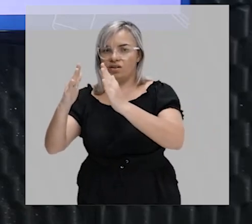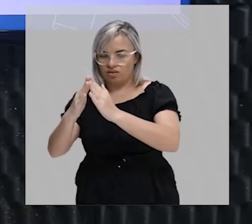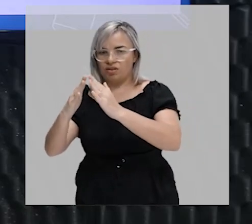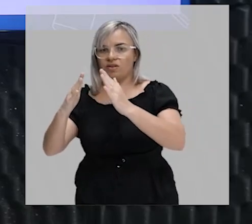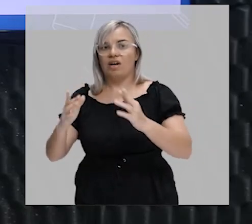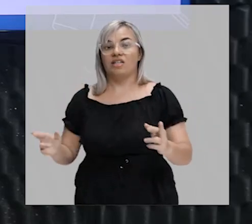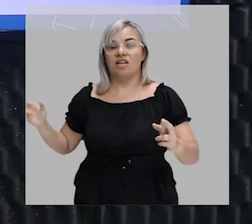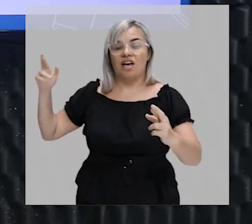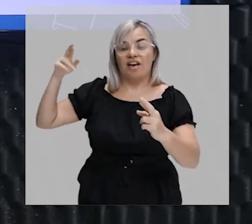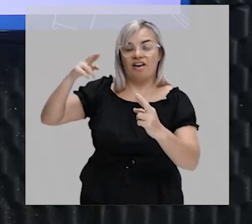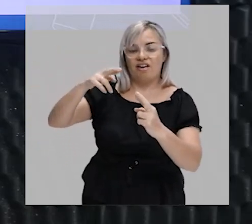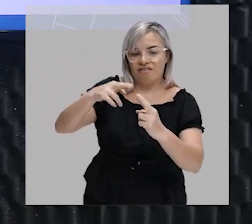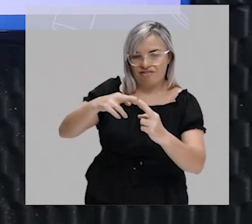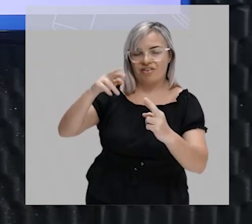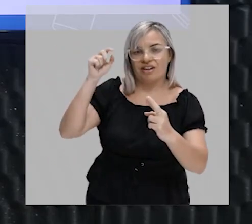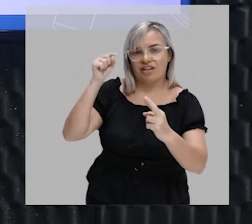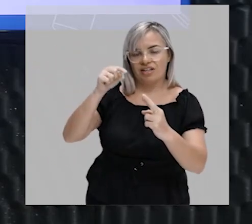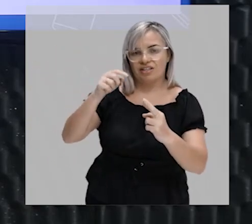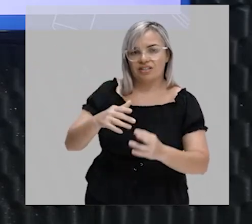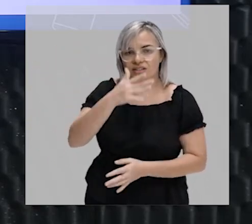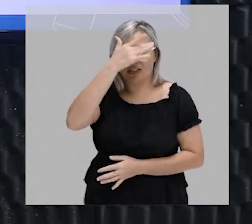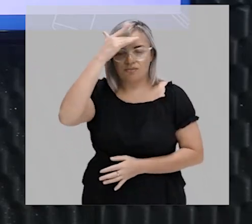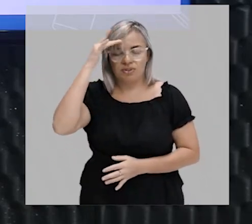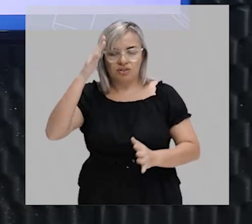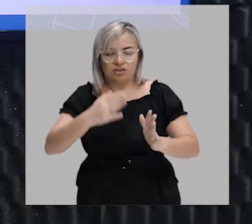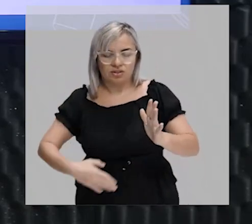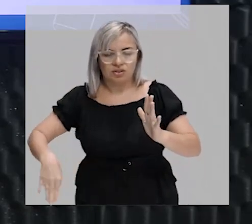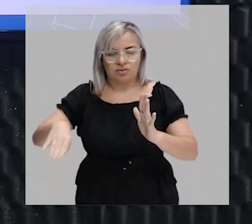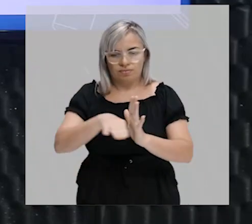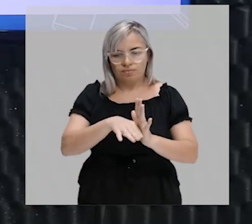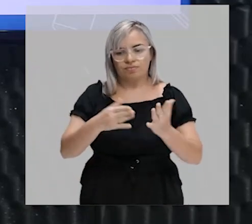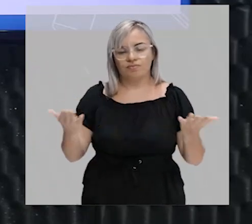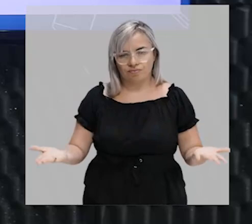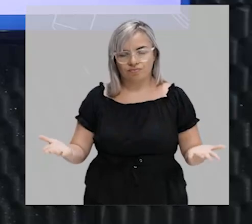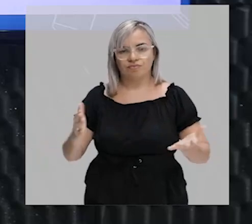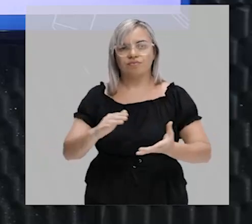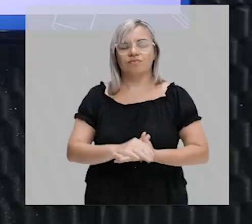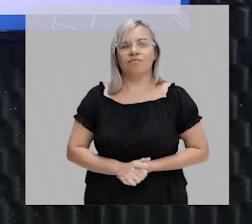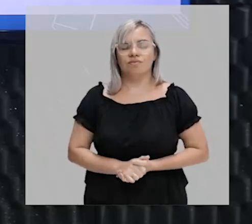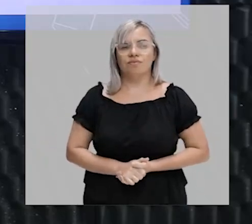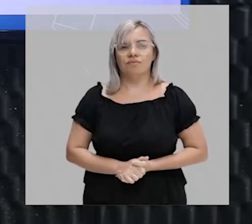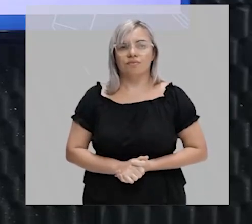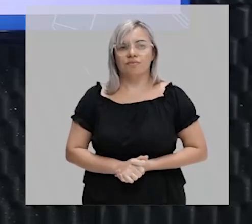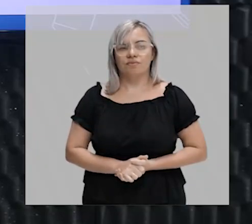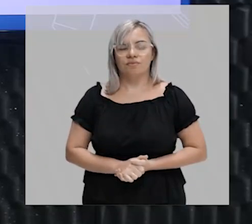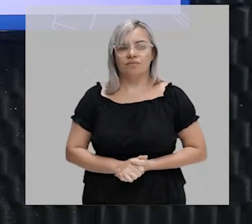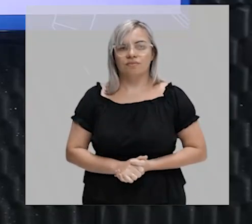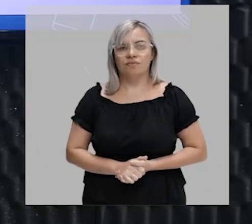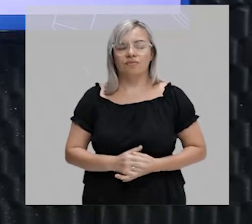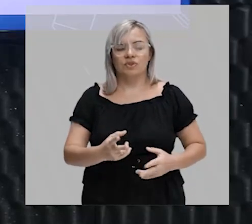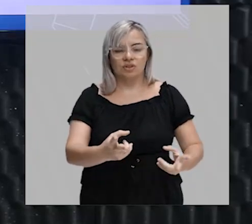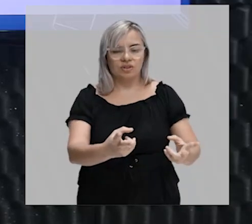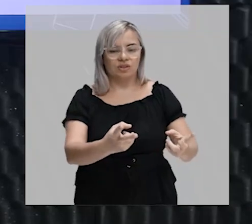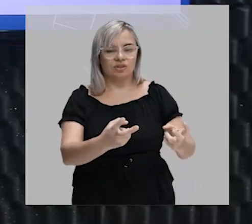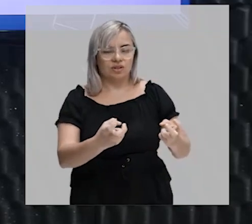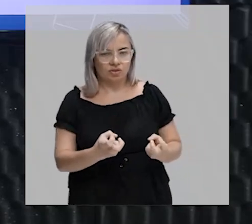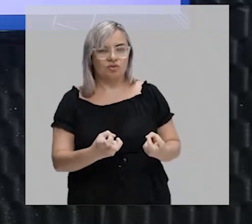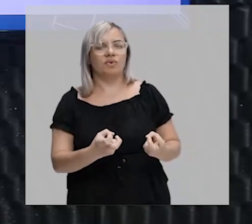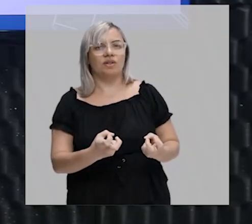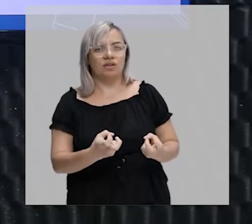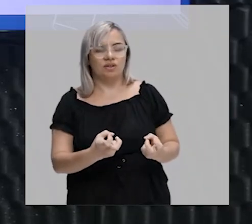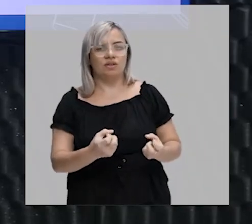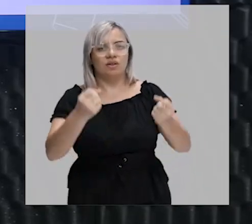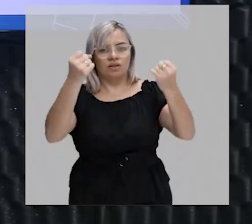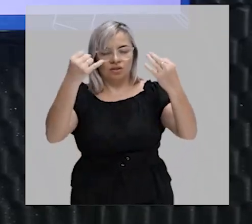está falando. Porque como é que eu sei que está especificando se eu não sei quem são as vizinhas? Eu percebo essa